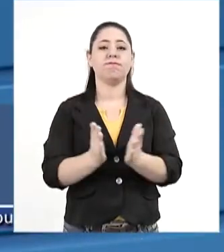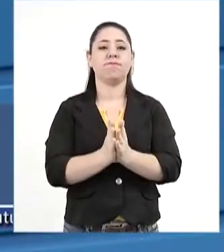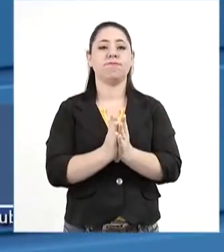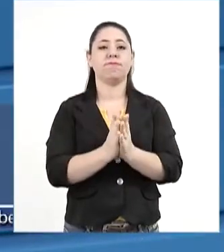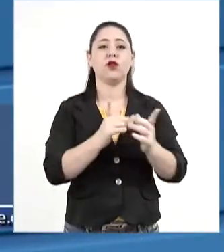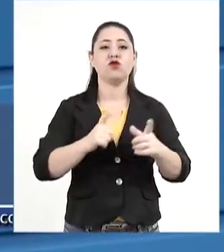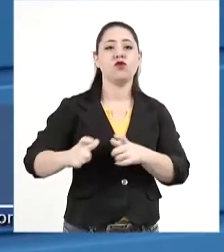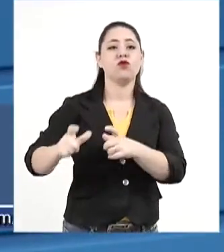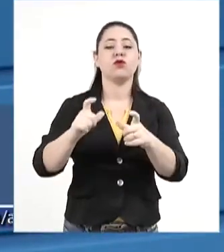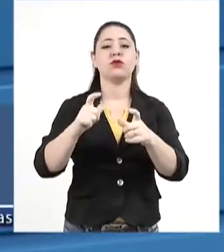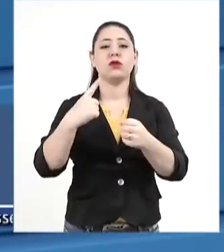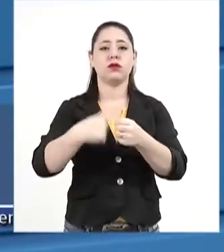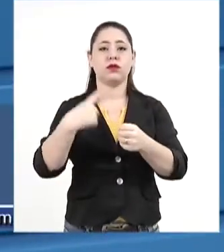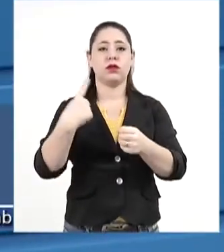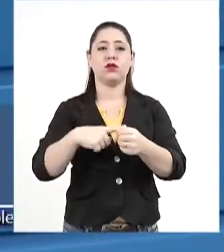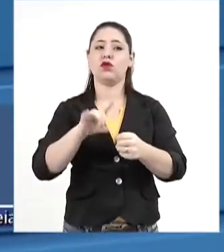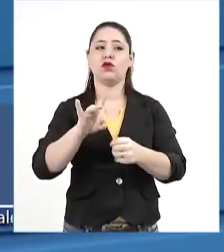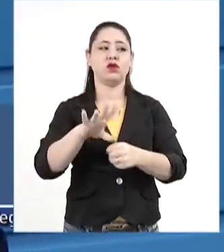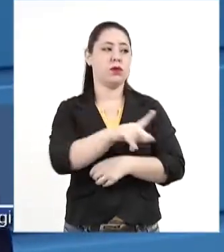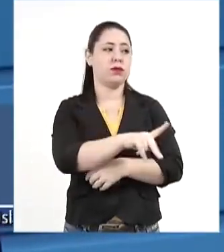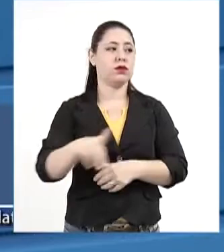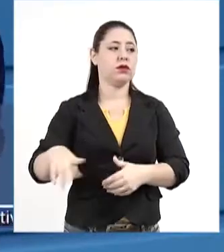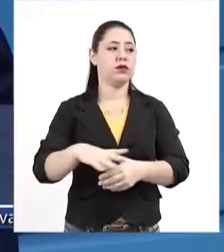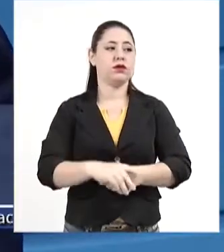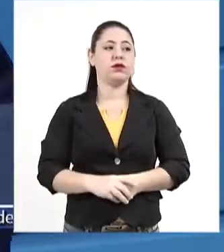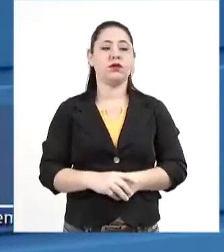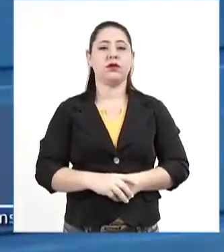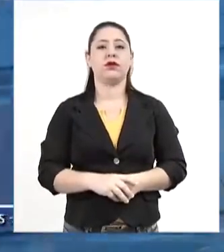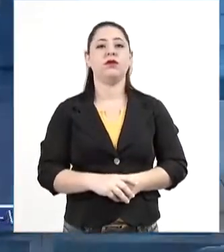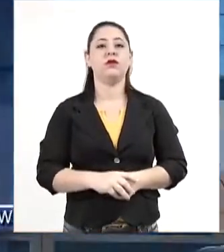daquela cidade. É só, senhor presidente.